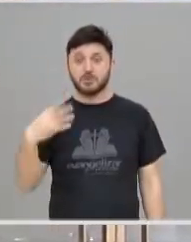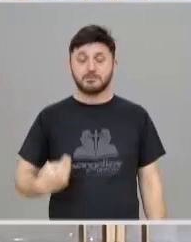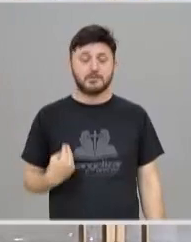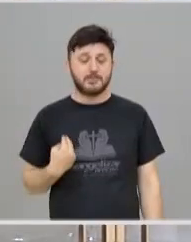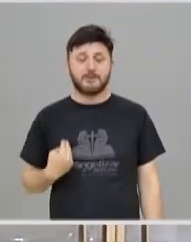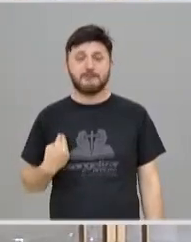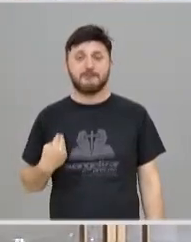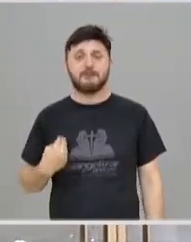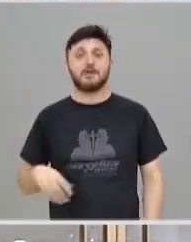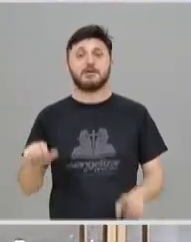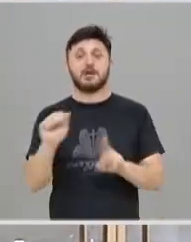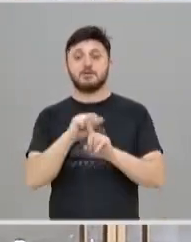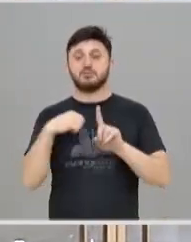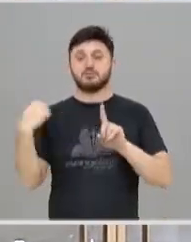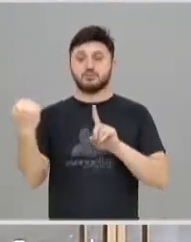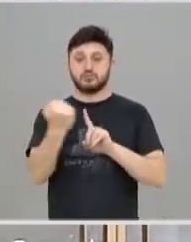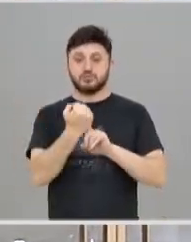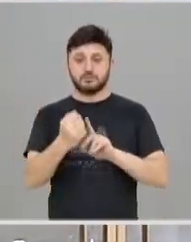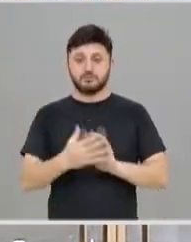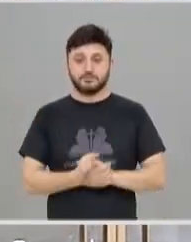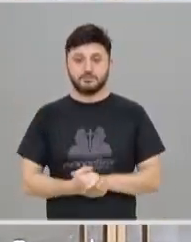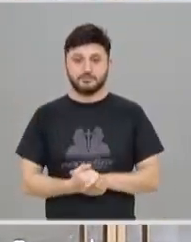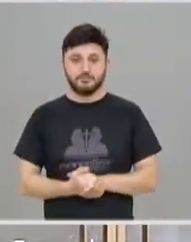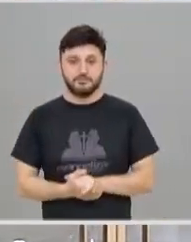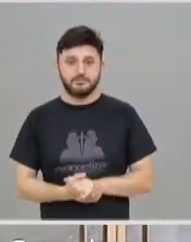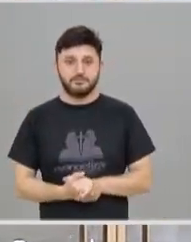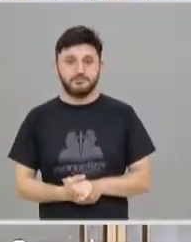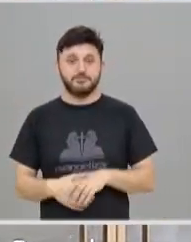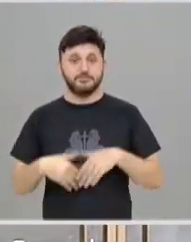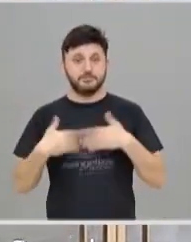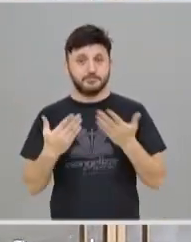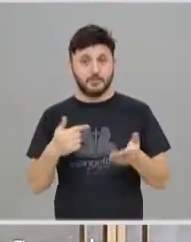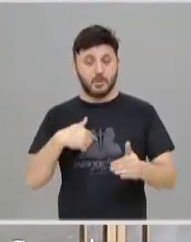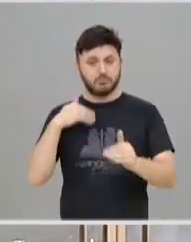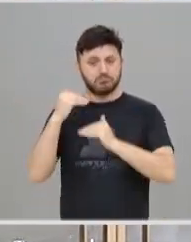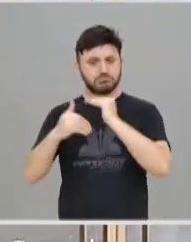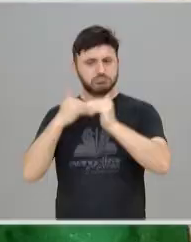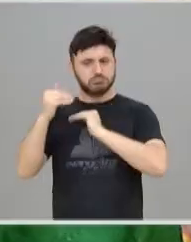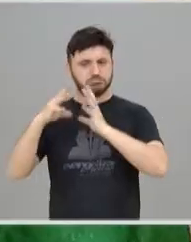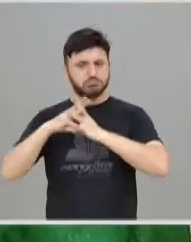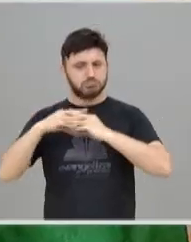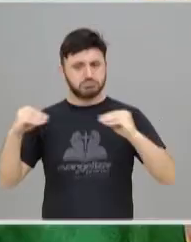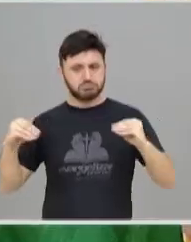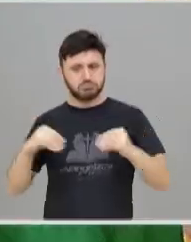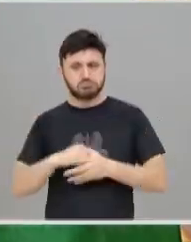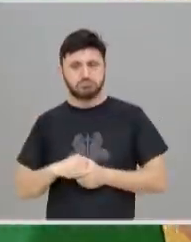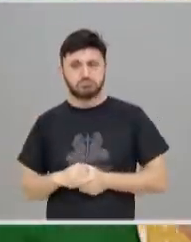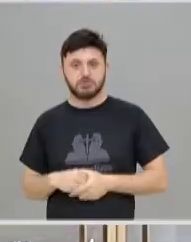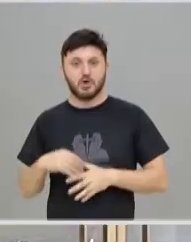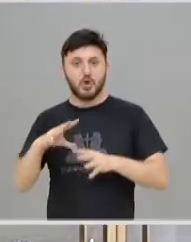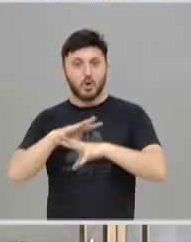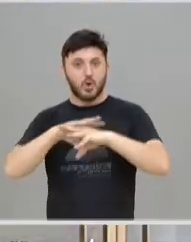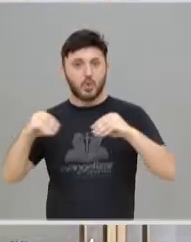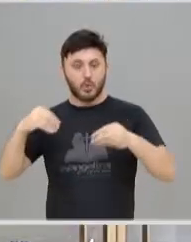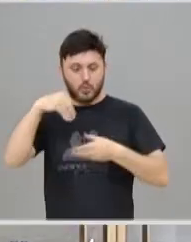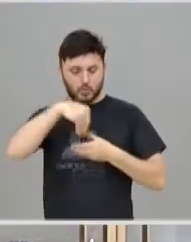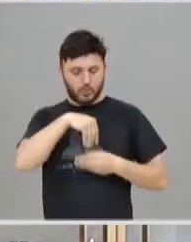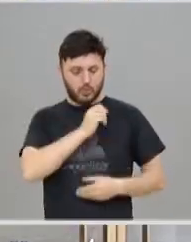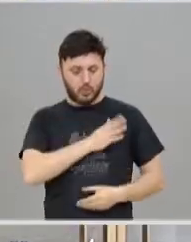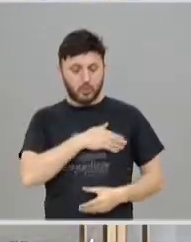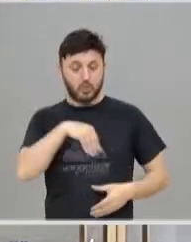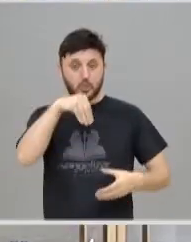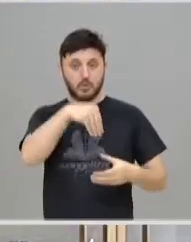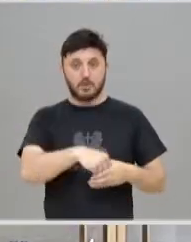vida em sociedade. Então é um processo de cura, cura interna na